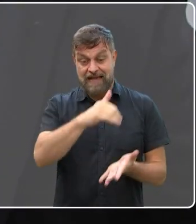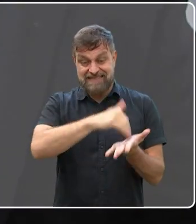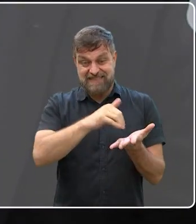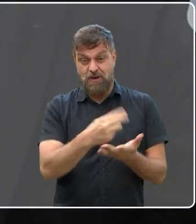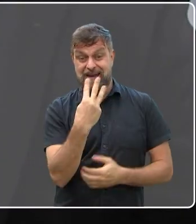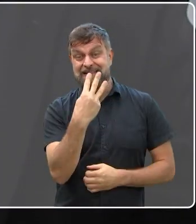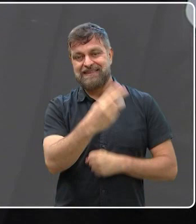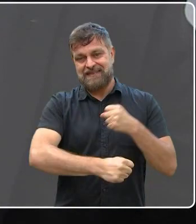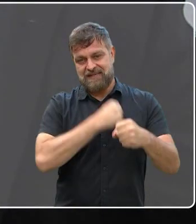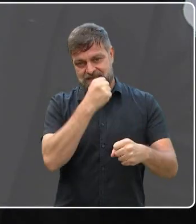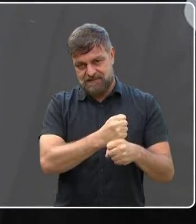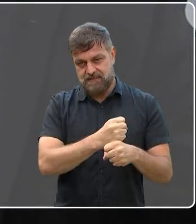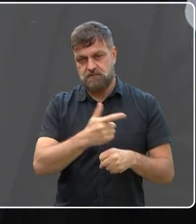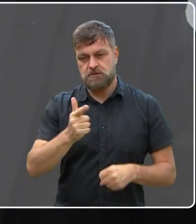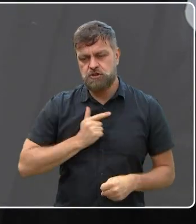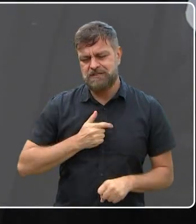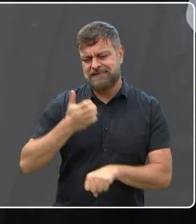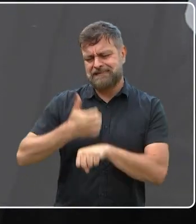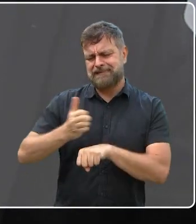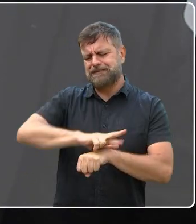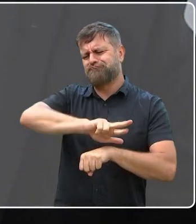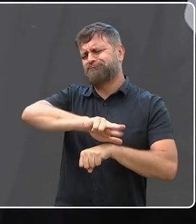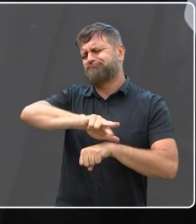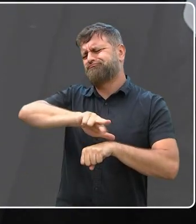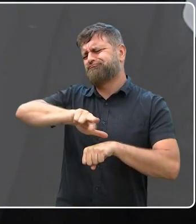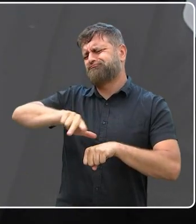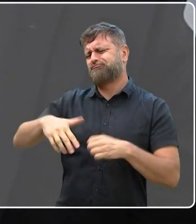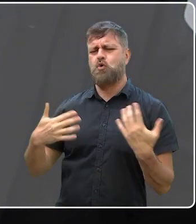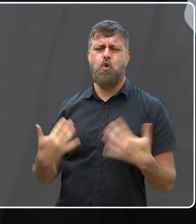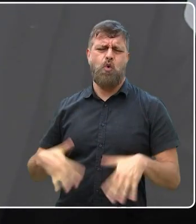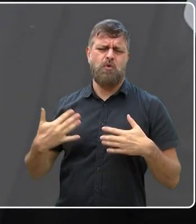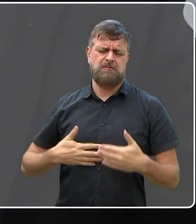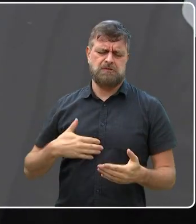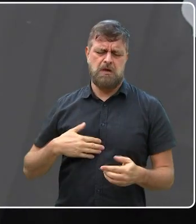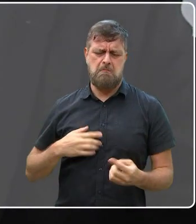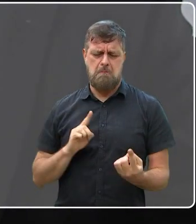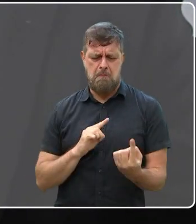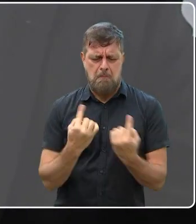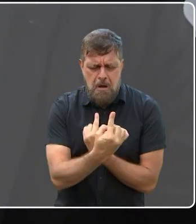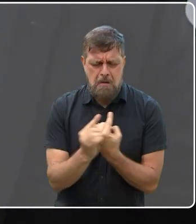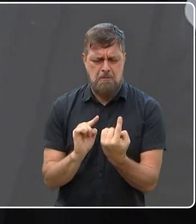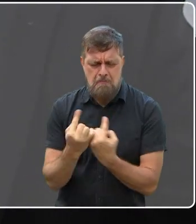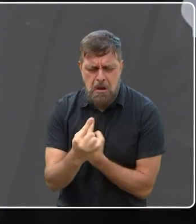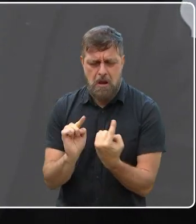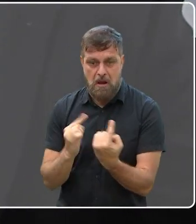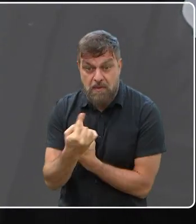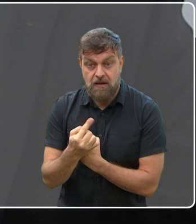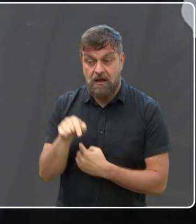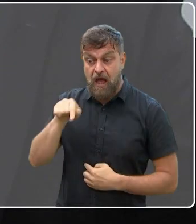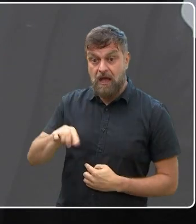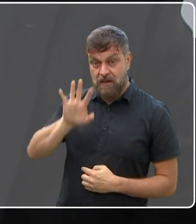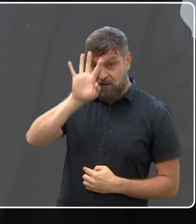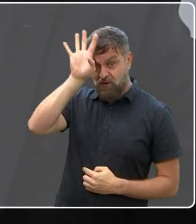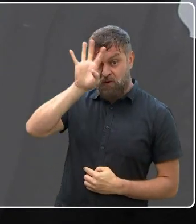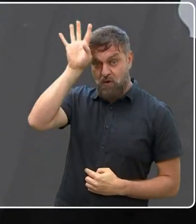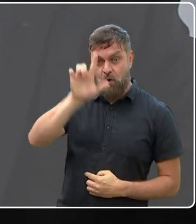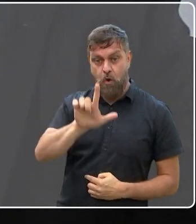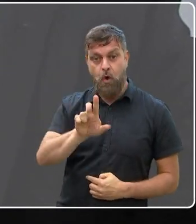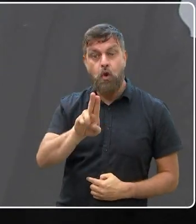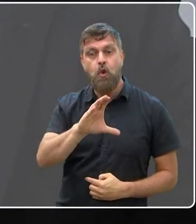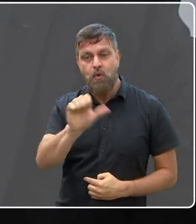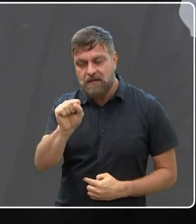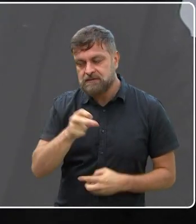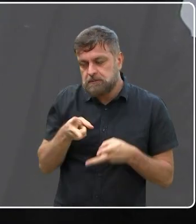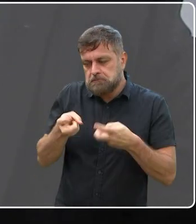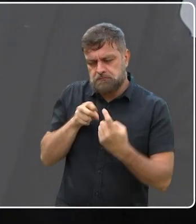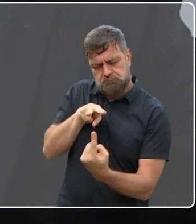3 anos e já haviam passado vários estagiários no escritório. E o Lucas, naquela época eu